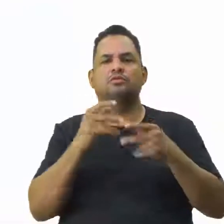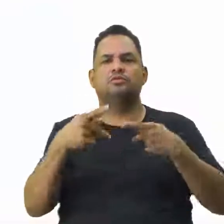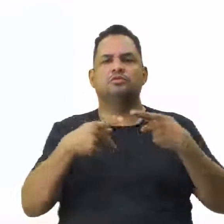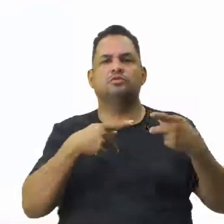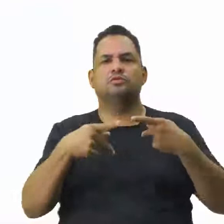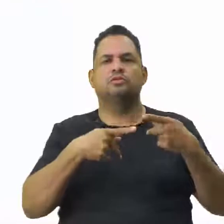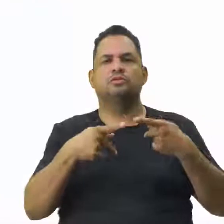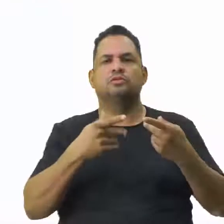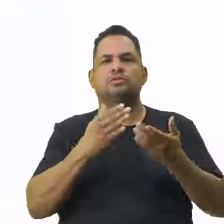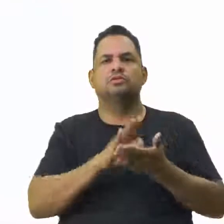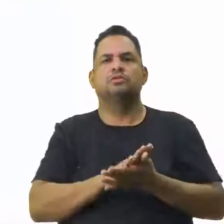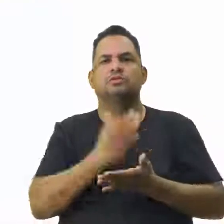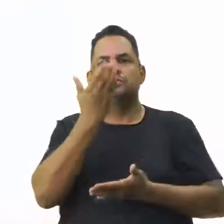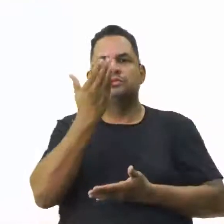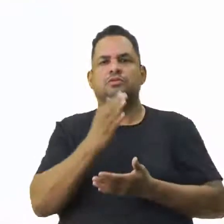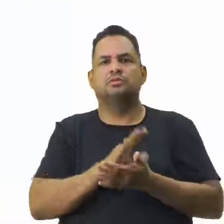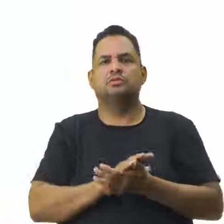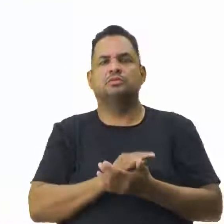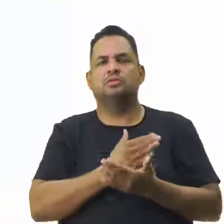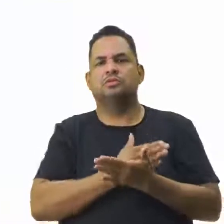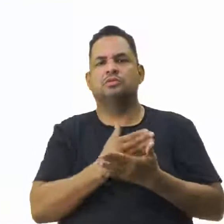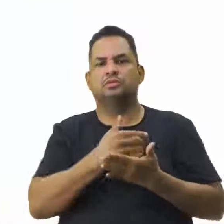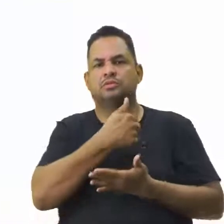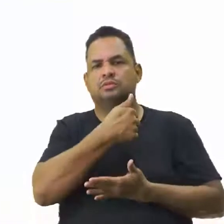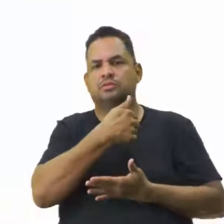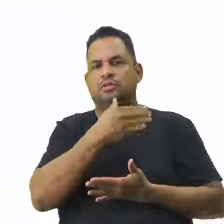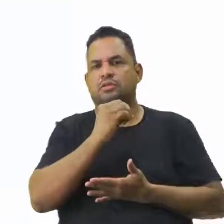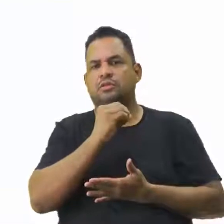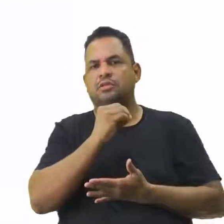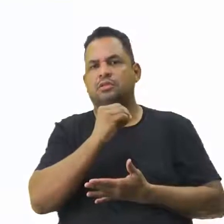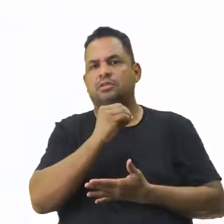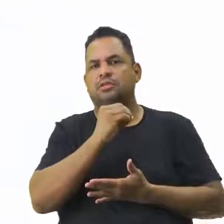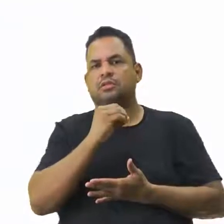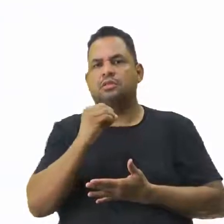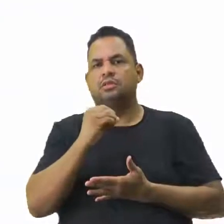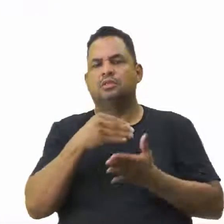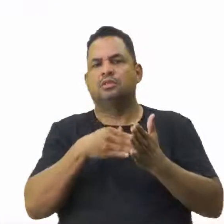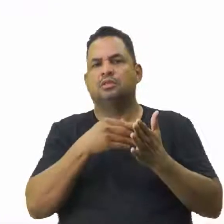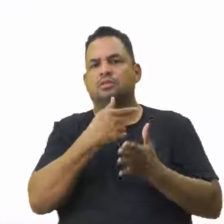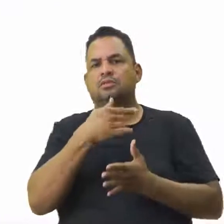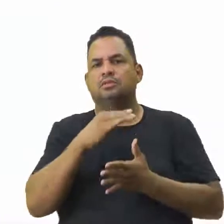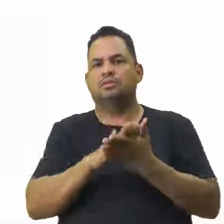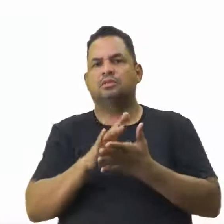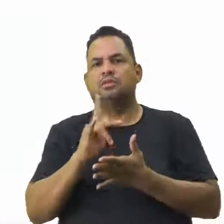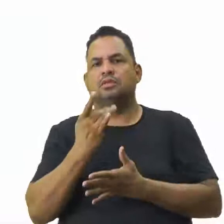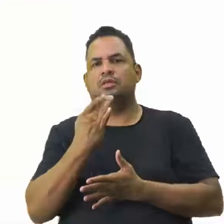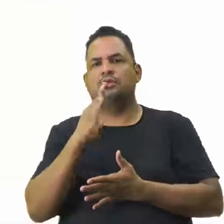ó, de 100 a 250 hectares. Isso está no município de